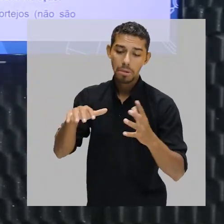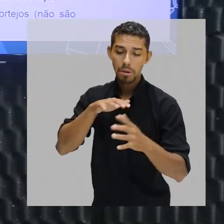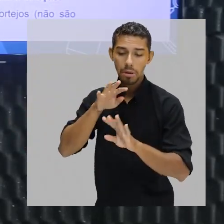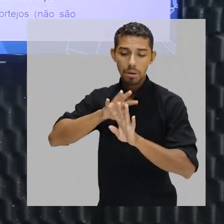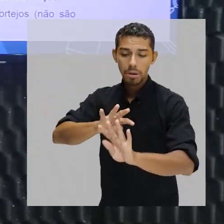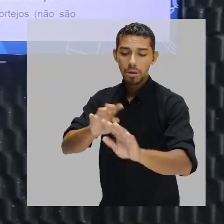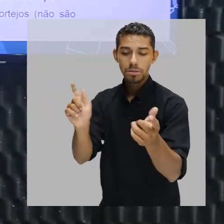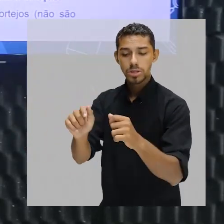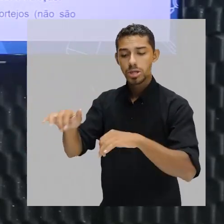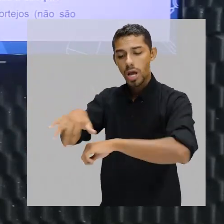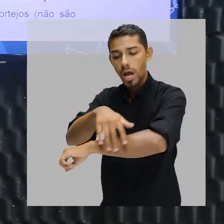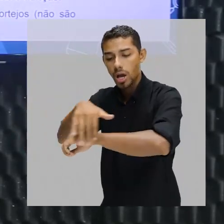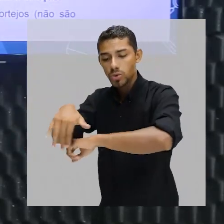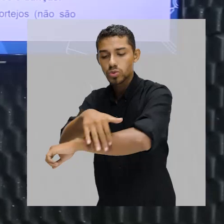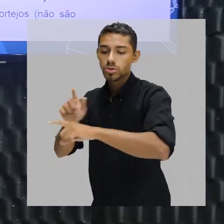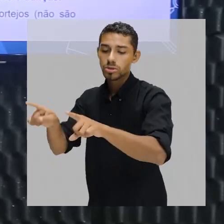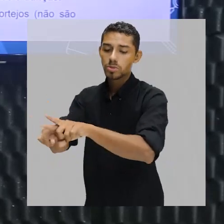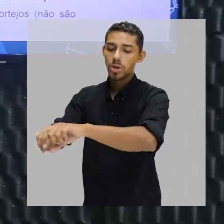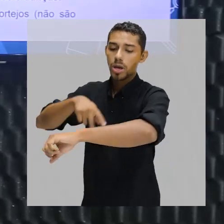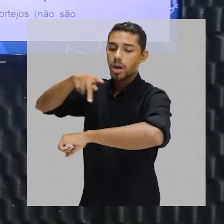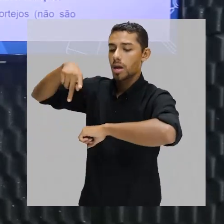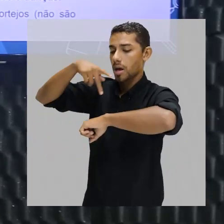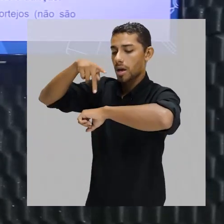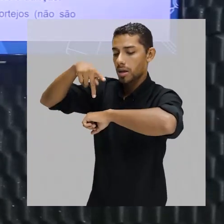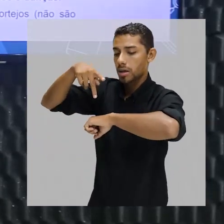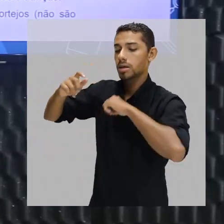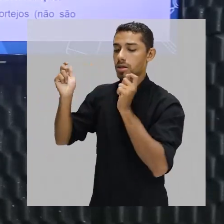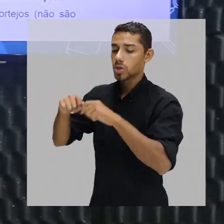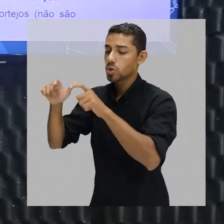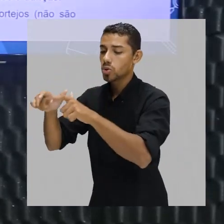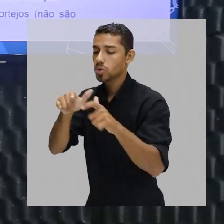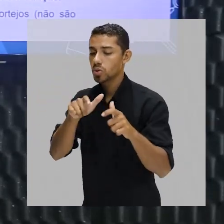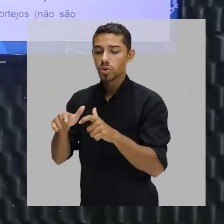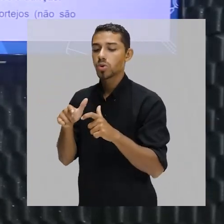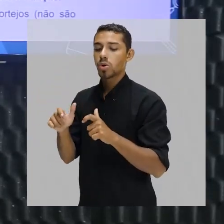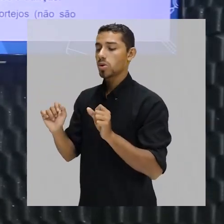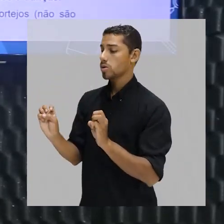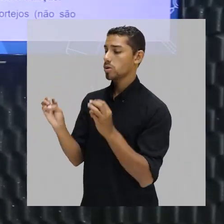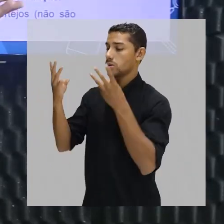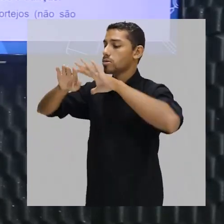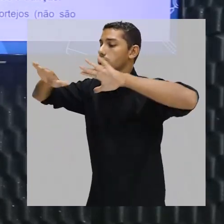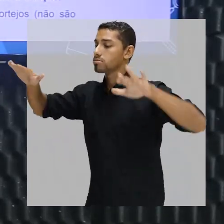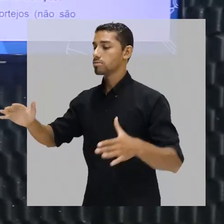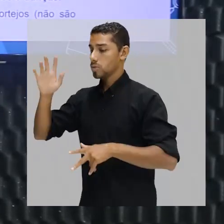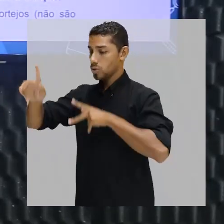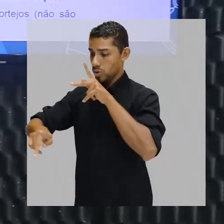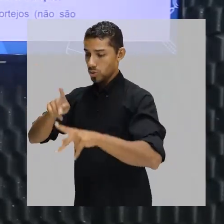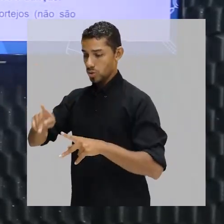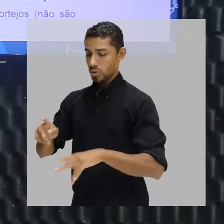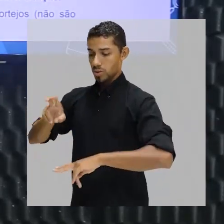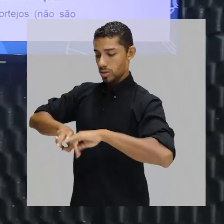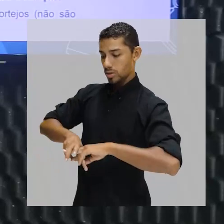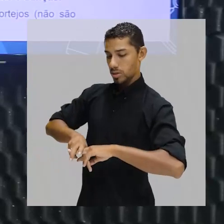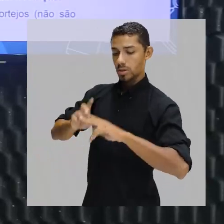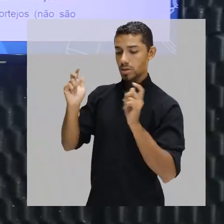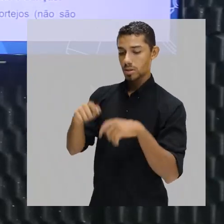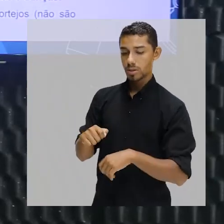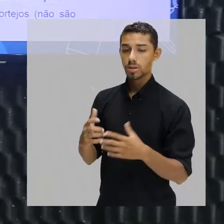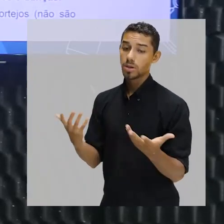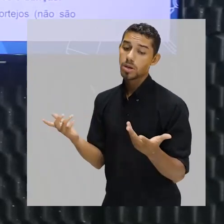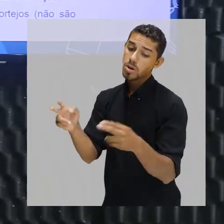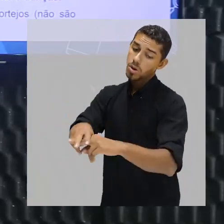A rua e a praça são os locais. O palco e o povo é a plateia na calçada. Por isso é que a